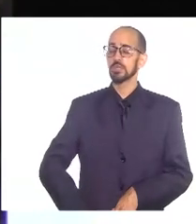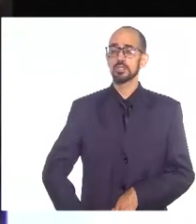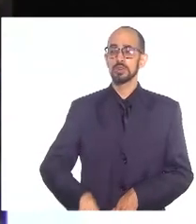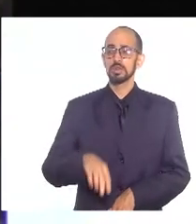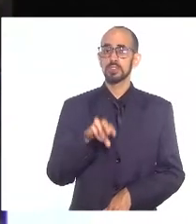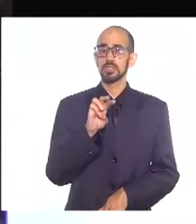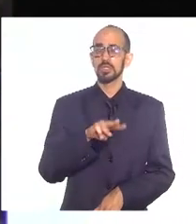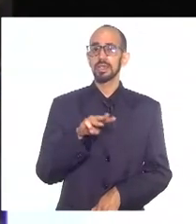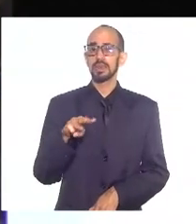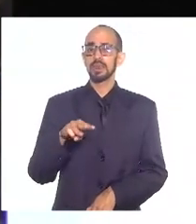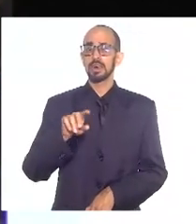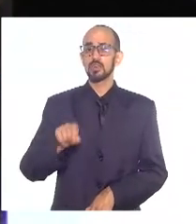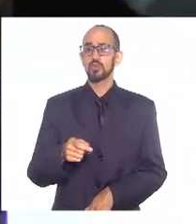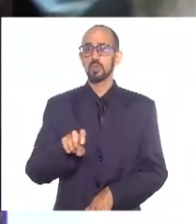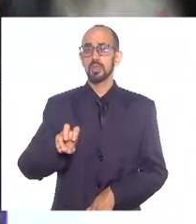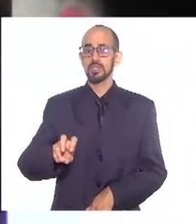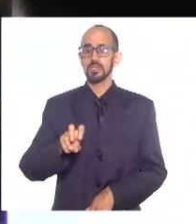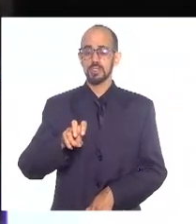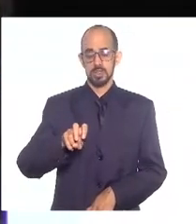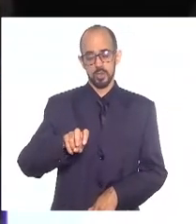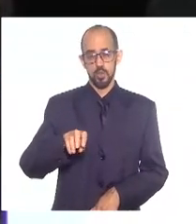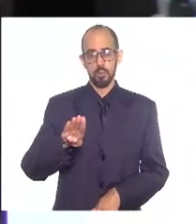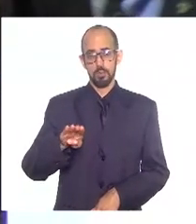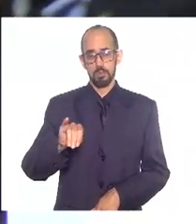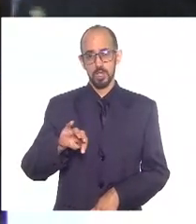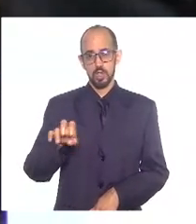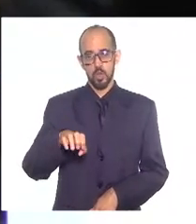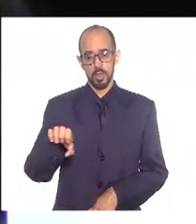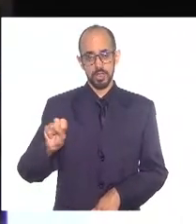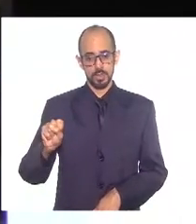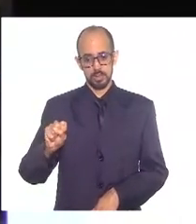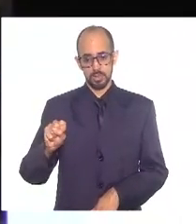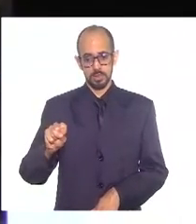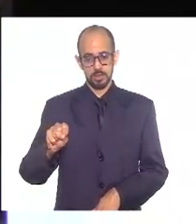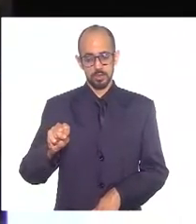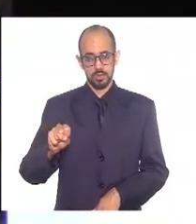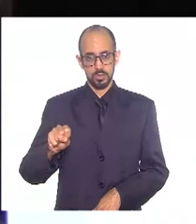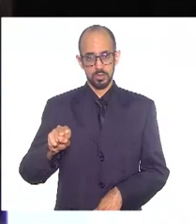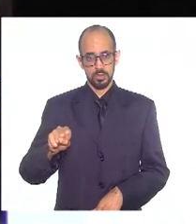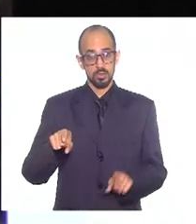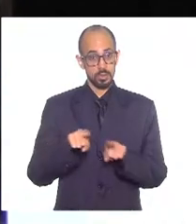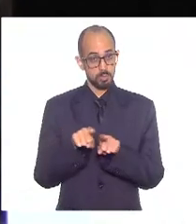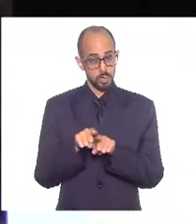33,5 bilhões de reais, ativos e inativos.